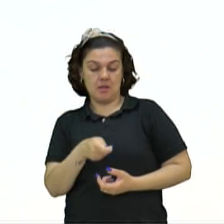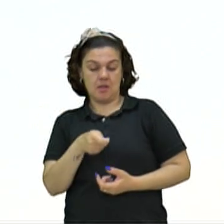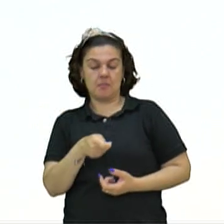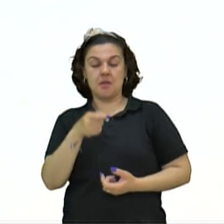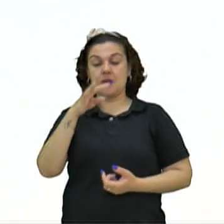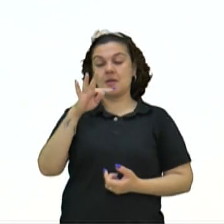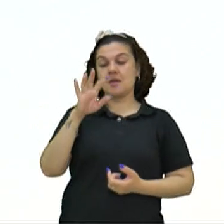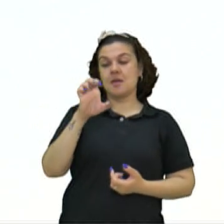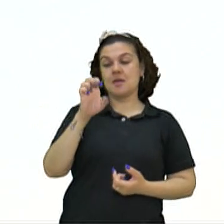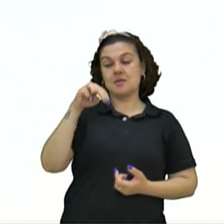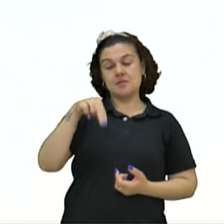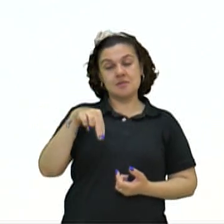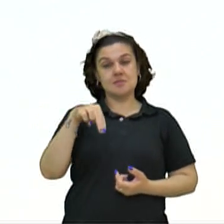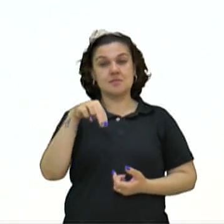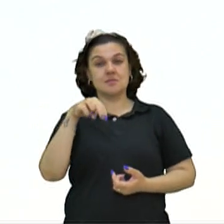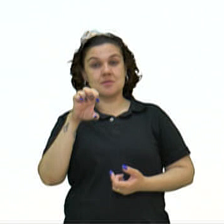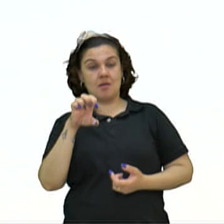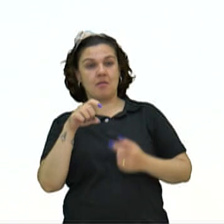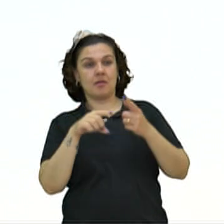Tung